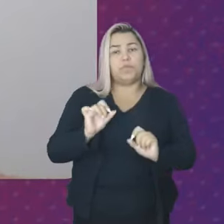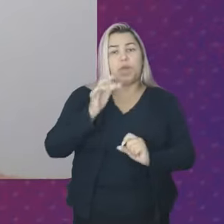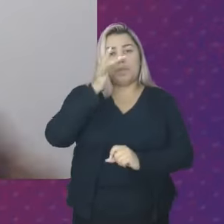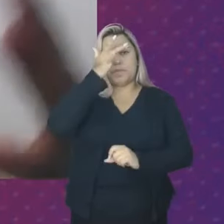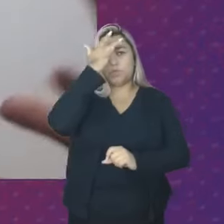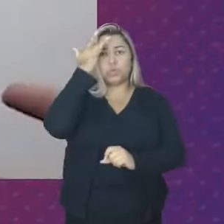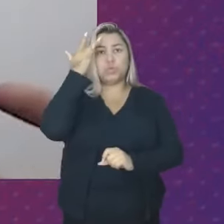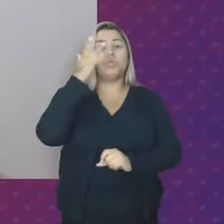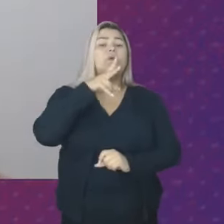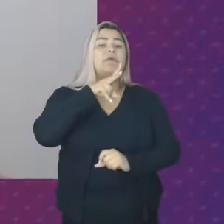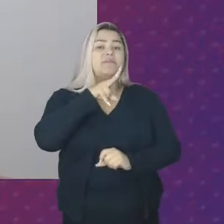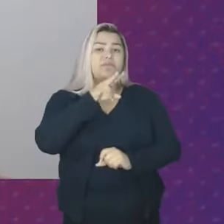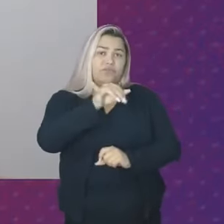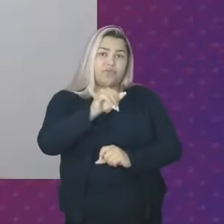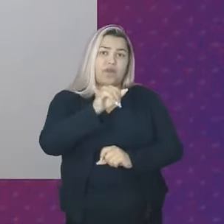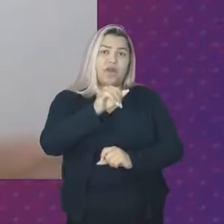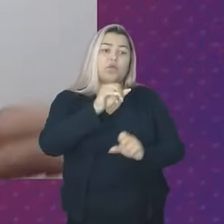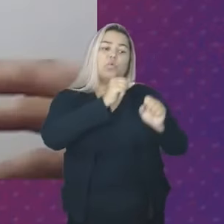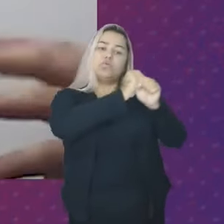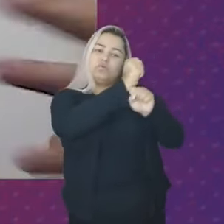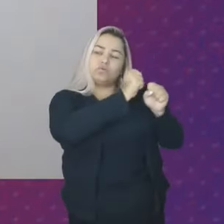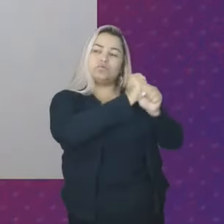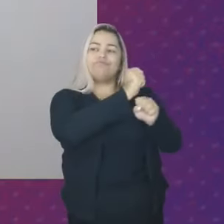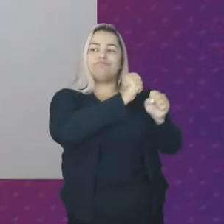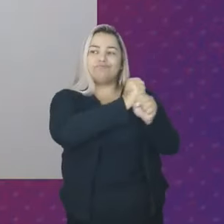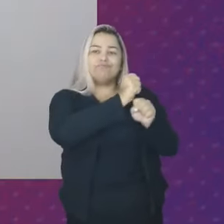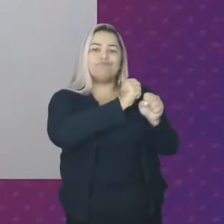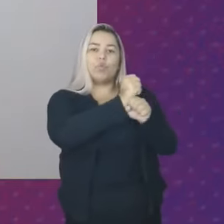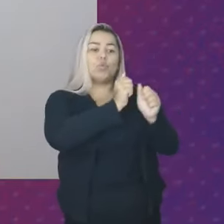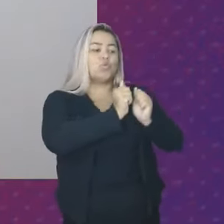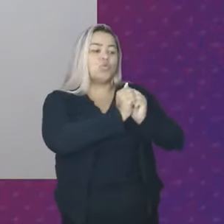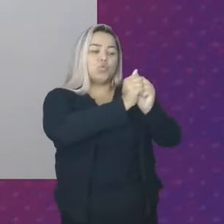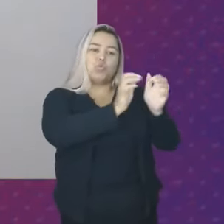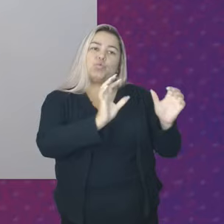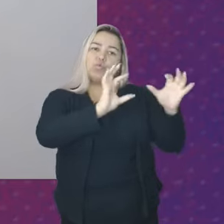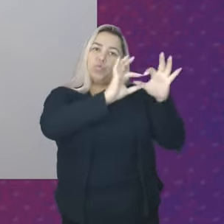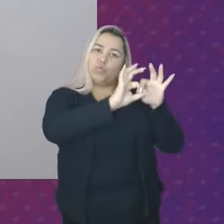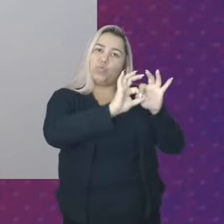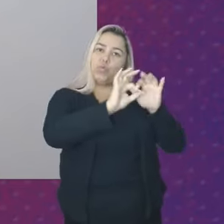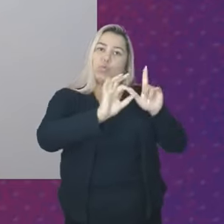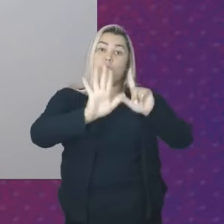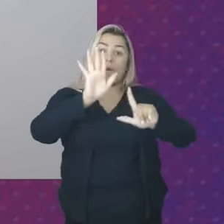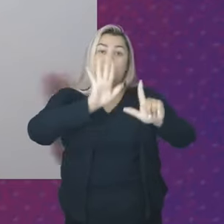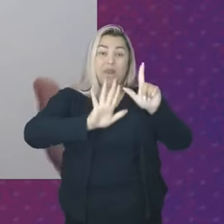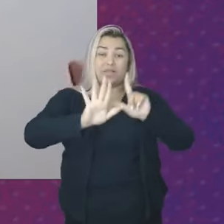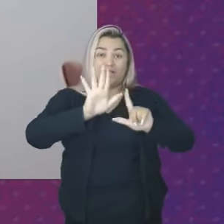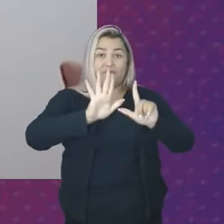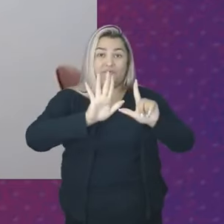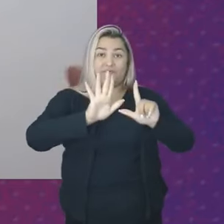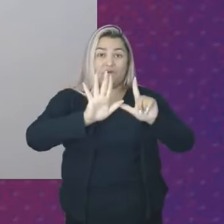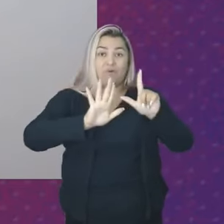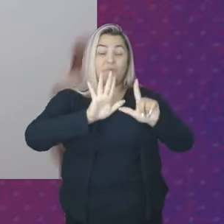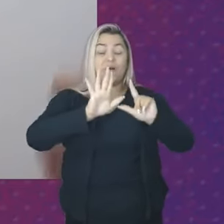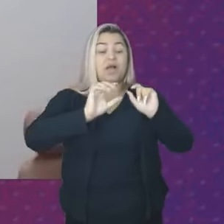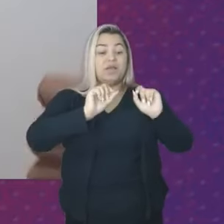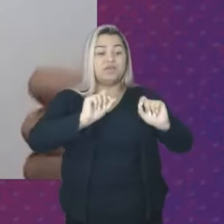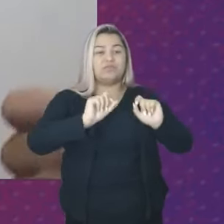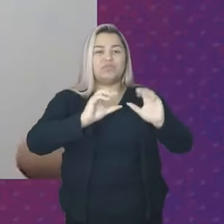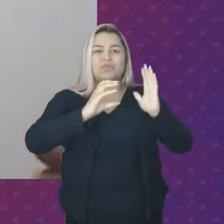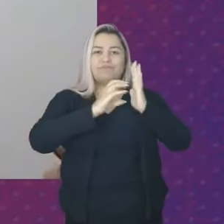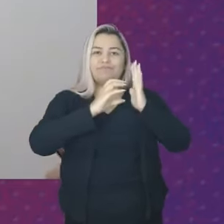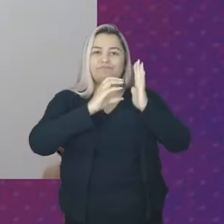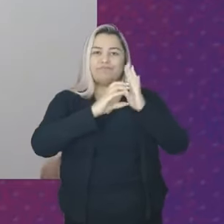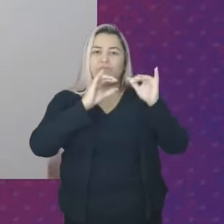pessoa que vai construir, assim, junto com você, uma plataforma de campanha